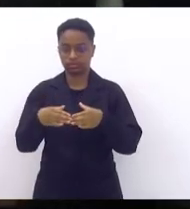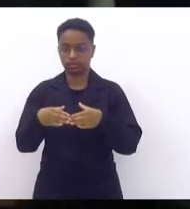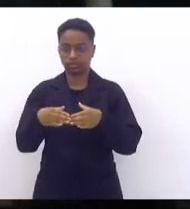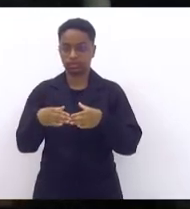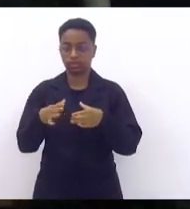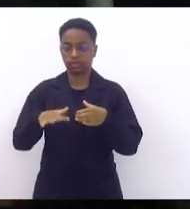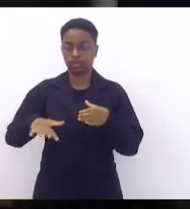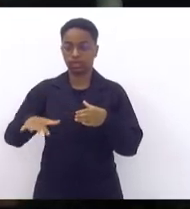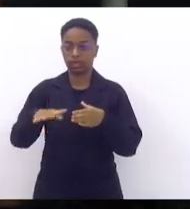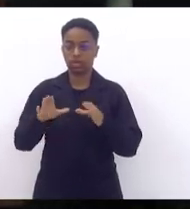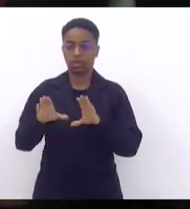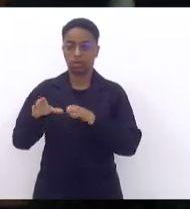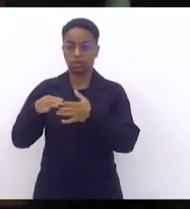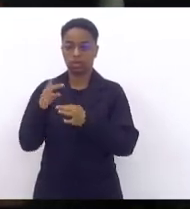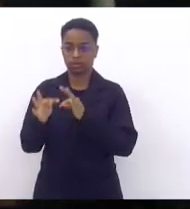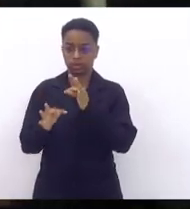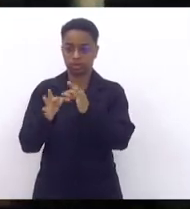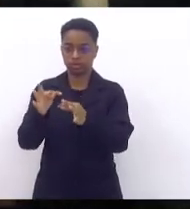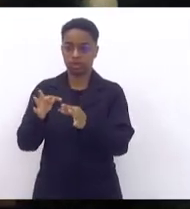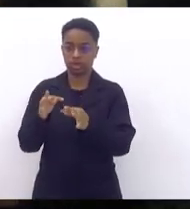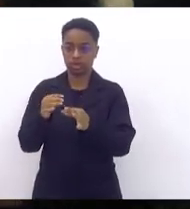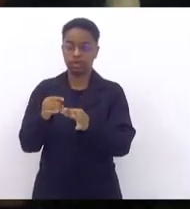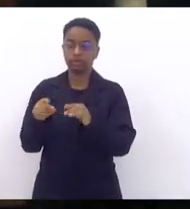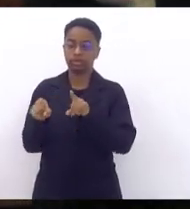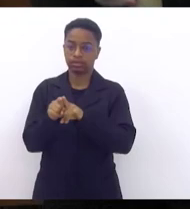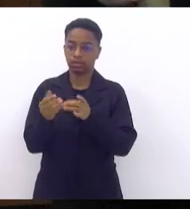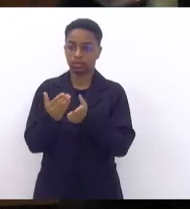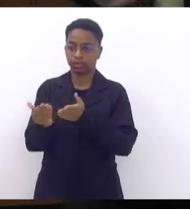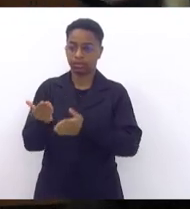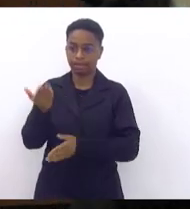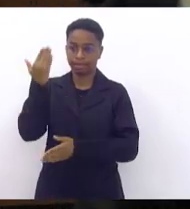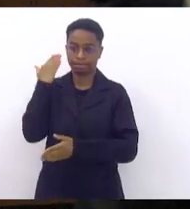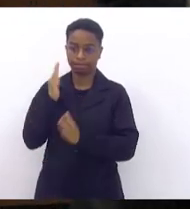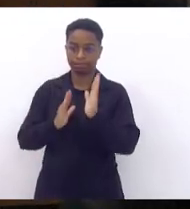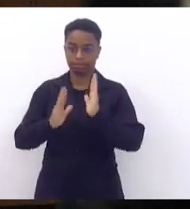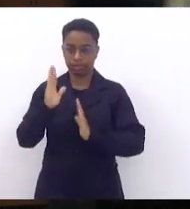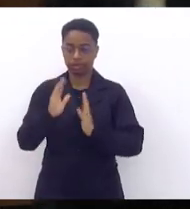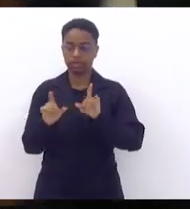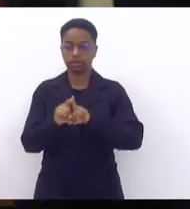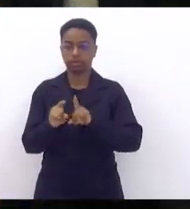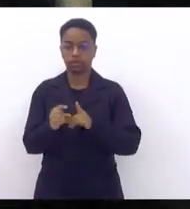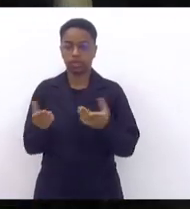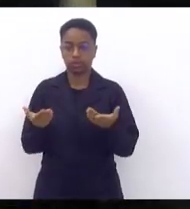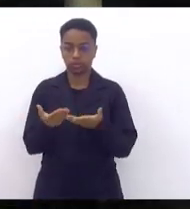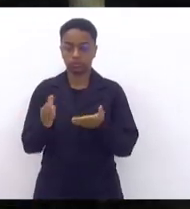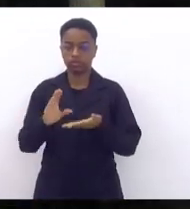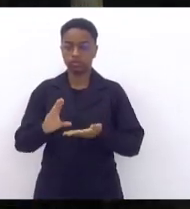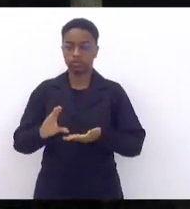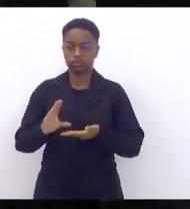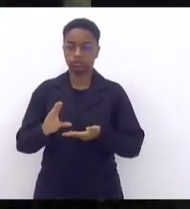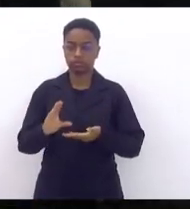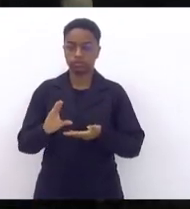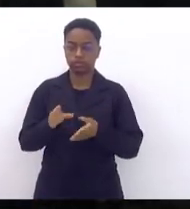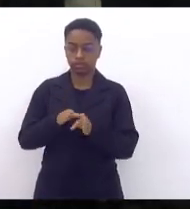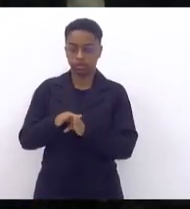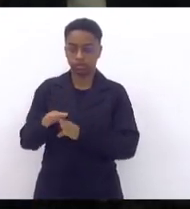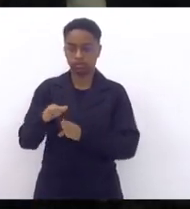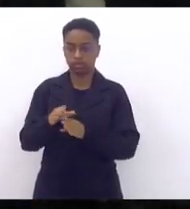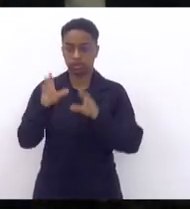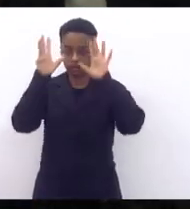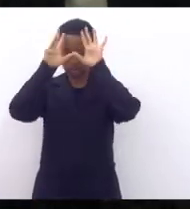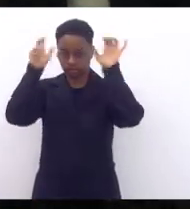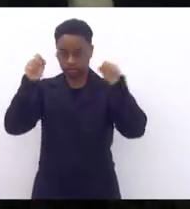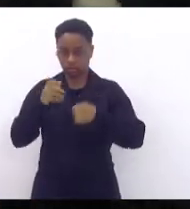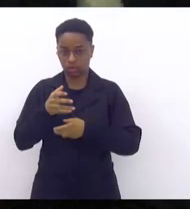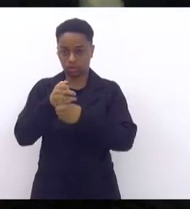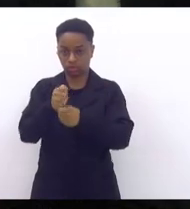das Comunidades Terapêuticas, ainda na legislatura passada, com o hoje conselheiro do Tribunal de Contas, nosso colega deputado